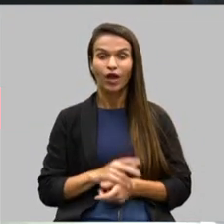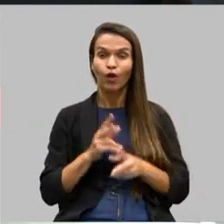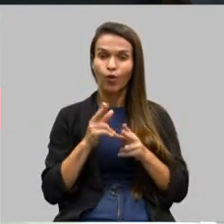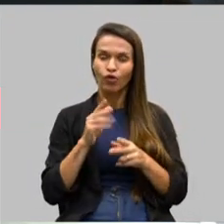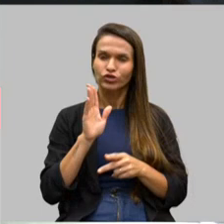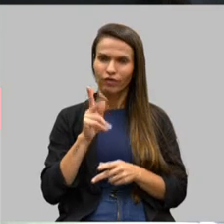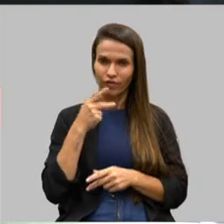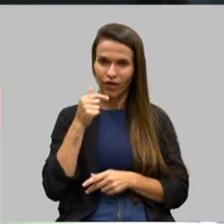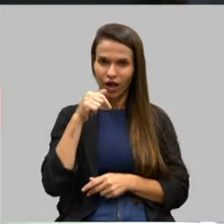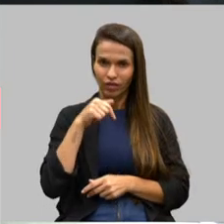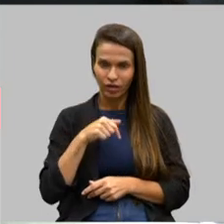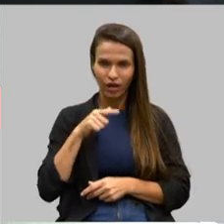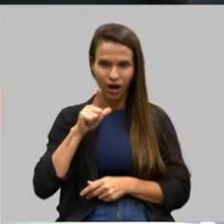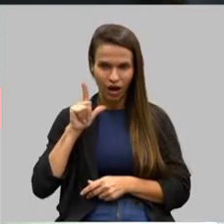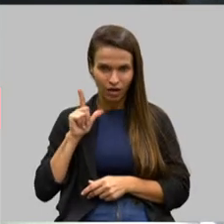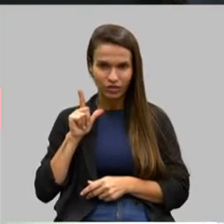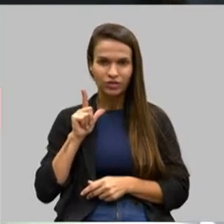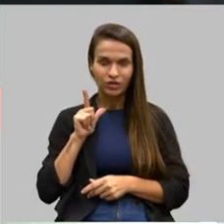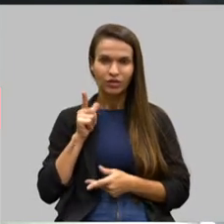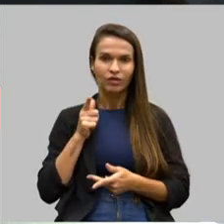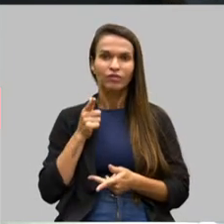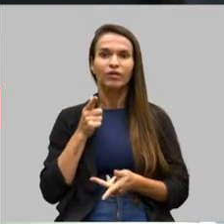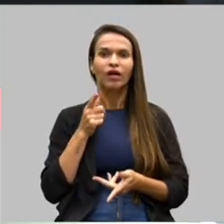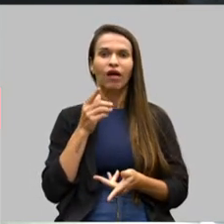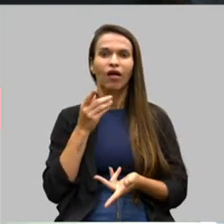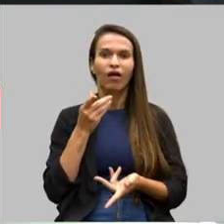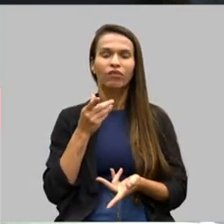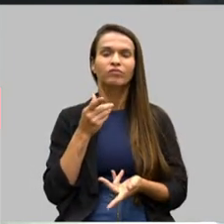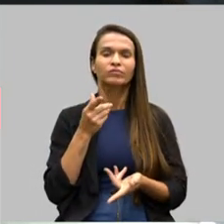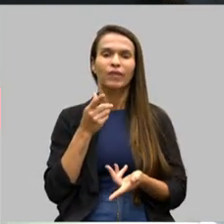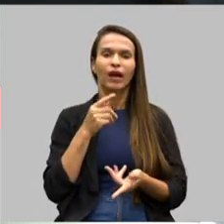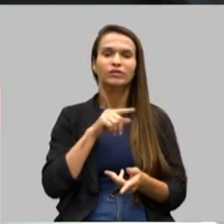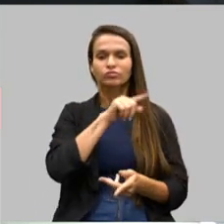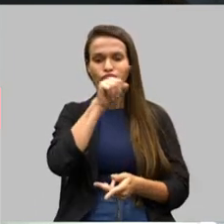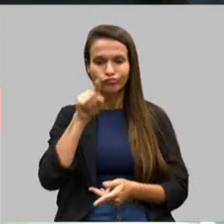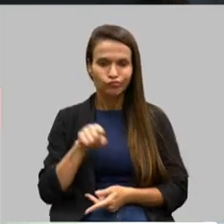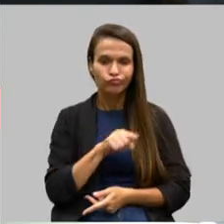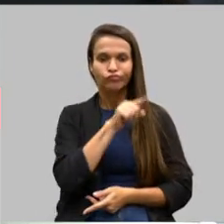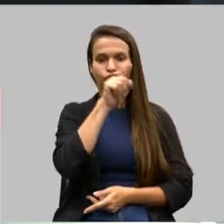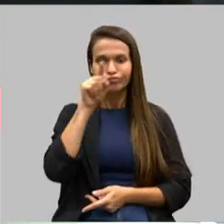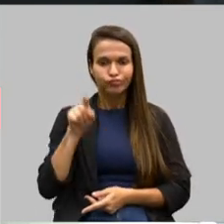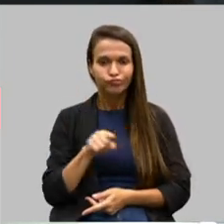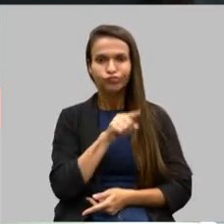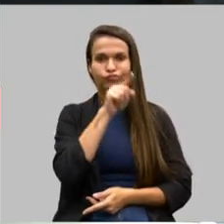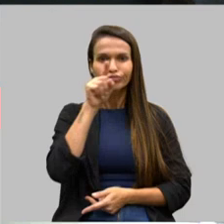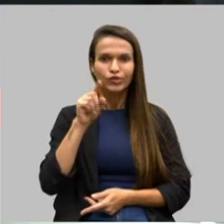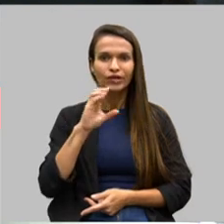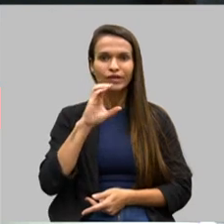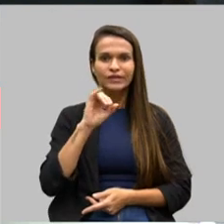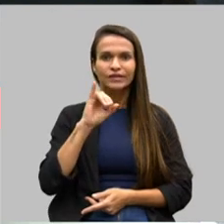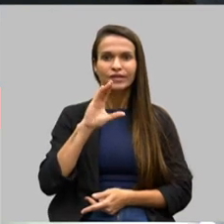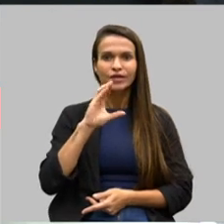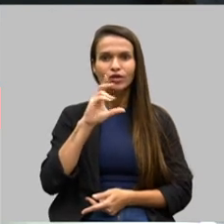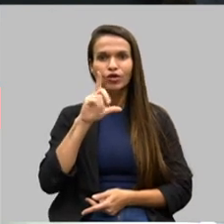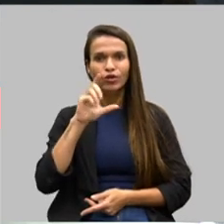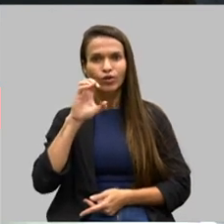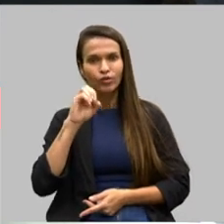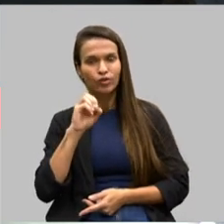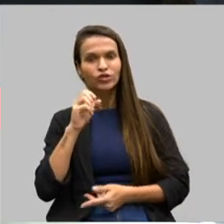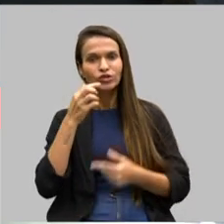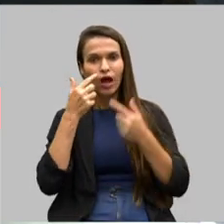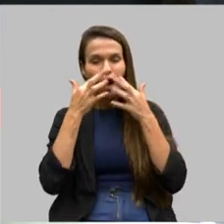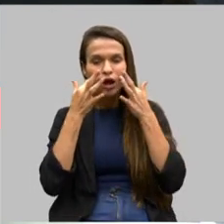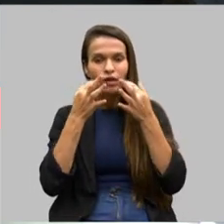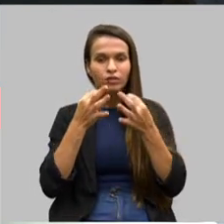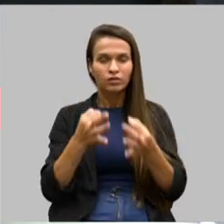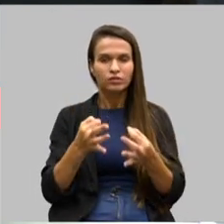aqui, fica entrando, saindo, rodando no mesmo ciclo, que é a gente chama atenção para a situação dos eventos